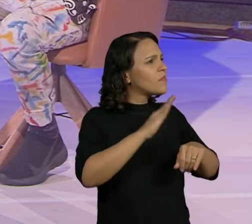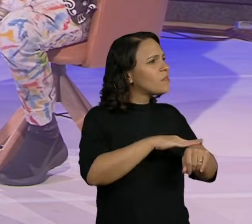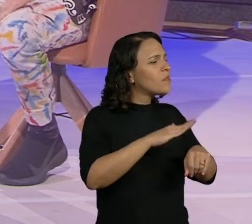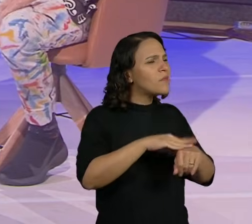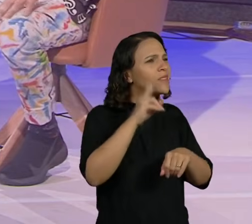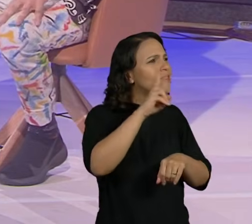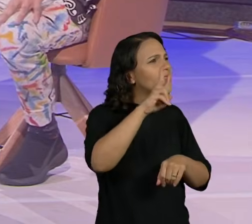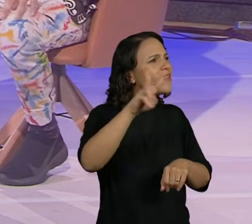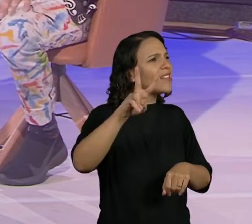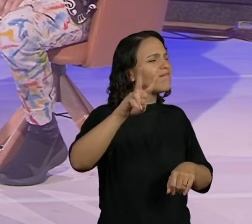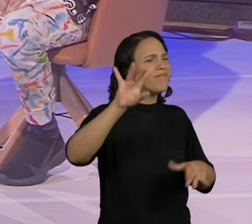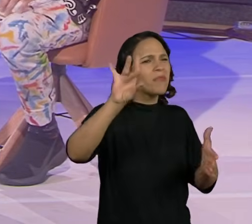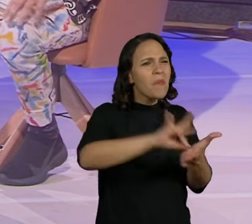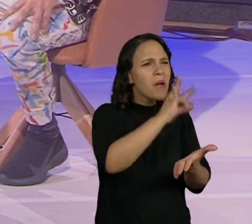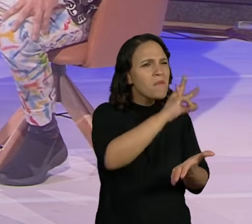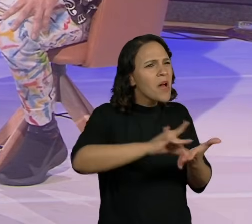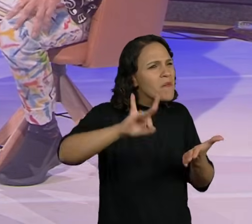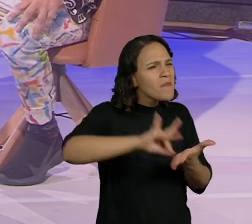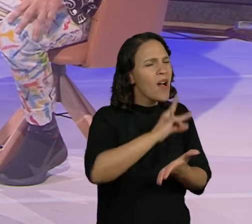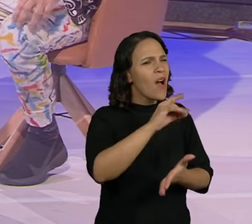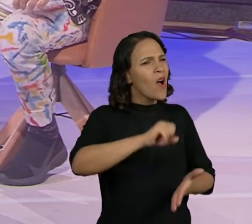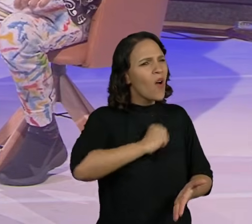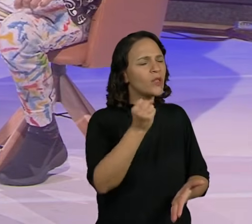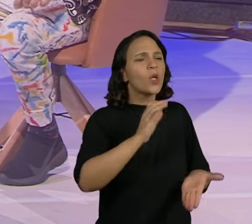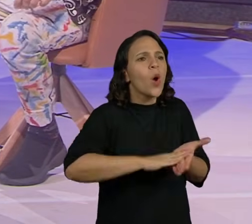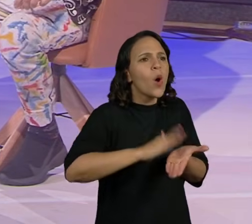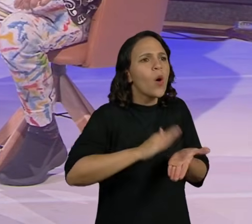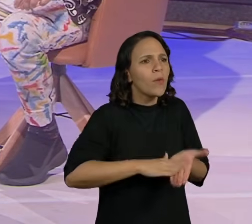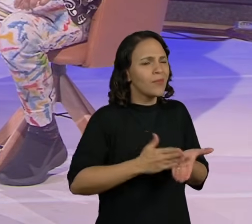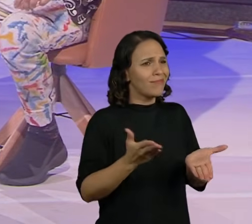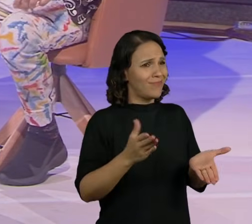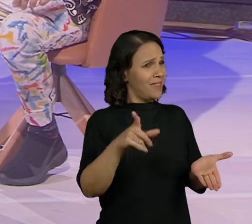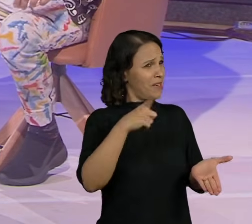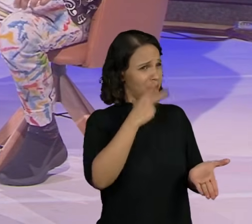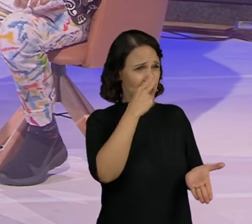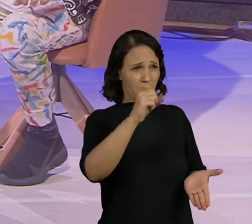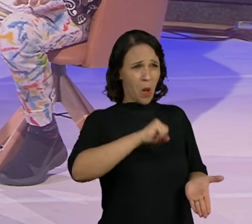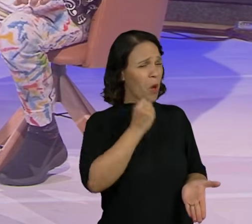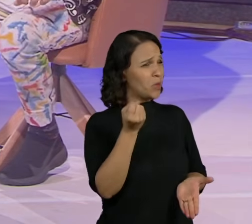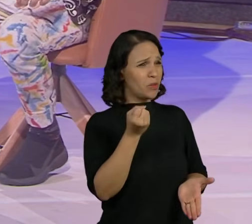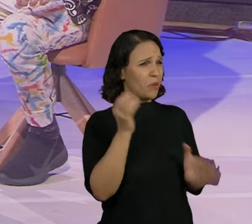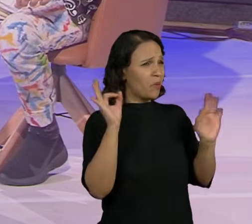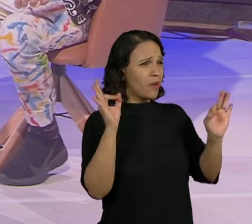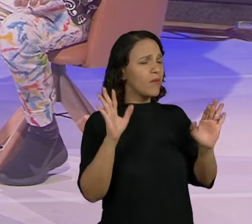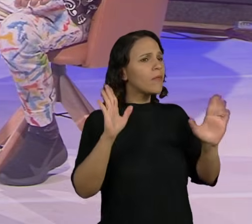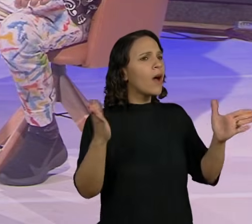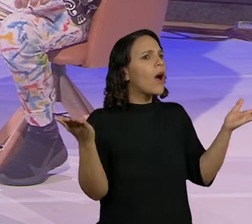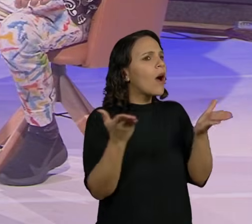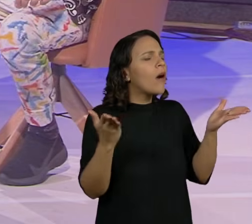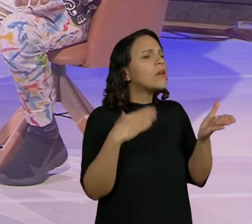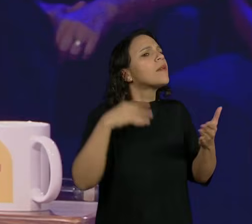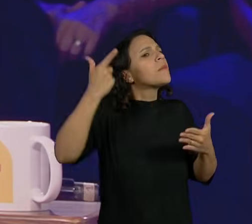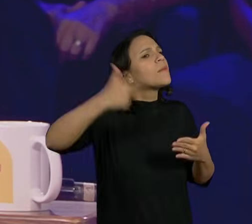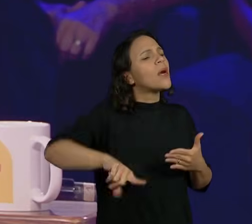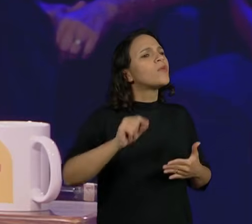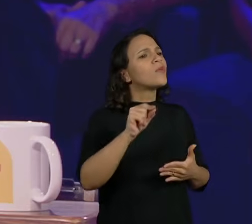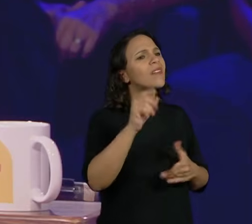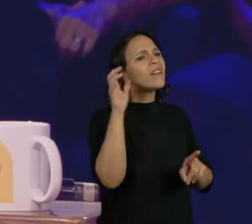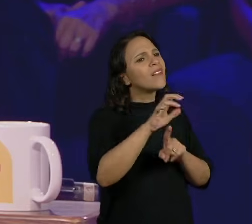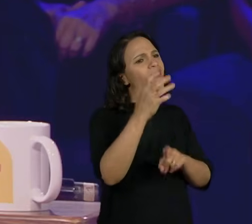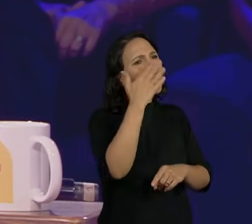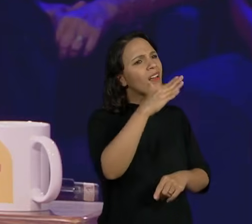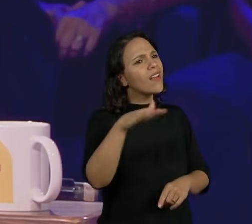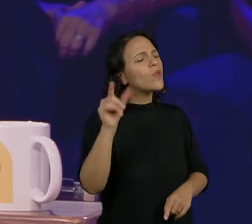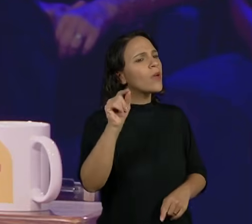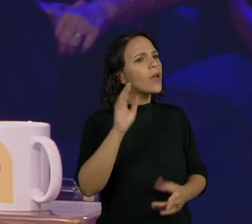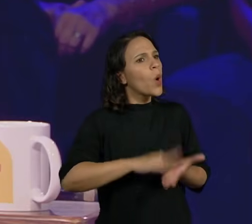tantos ódios, né? Tanta cobrança. Não é só o ódio, já é uma coisa péssima. Mas hoje tem um outro fator que para a criança é um horror,